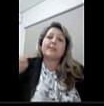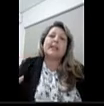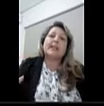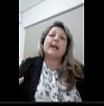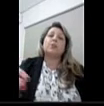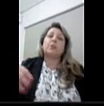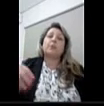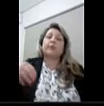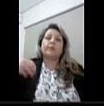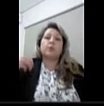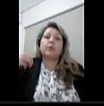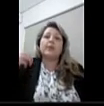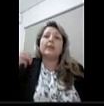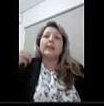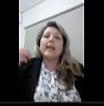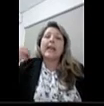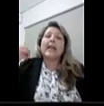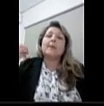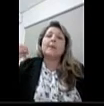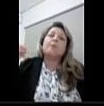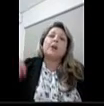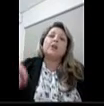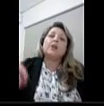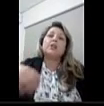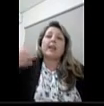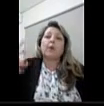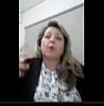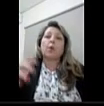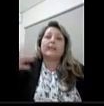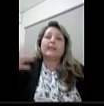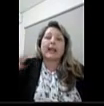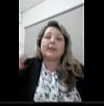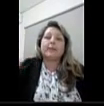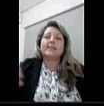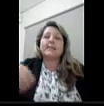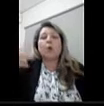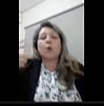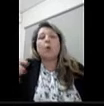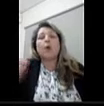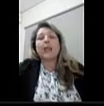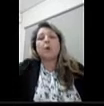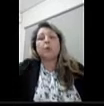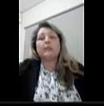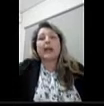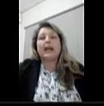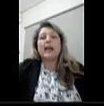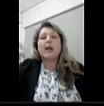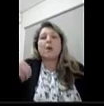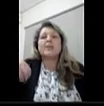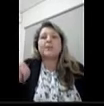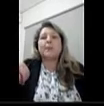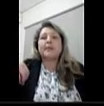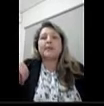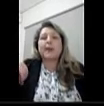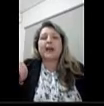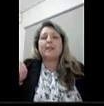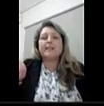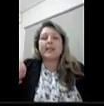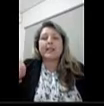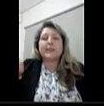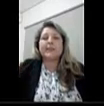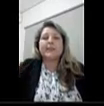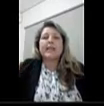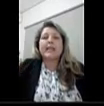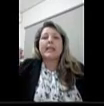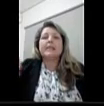proximidade com o professor, ela pode contar para você ou recontar com as próprias palavras